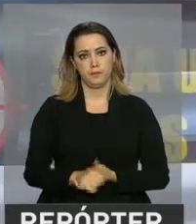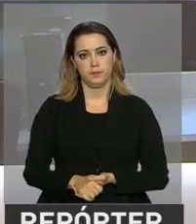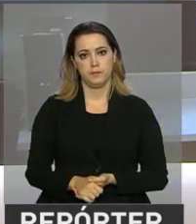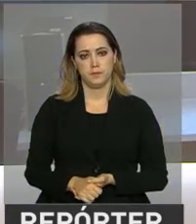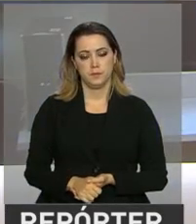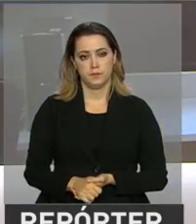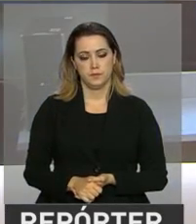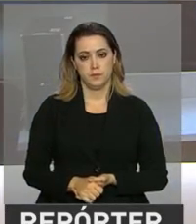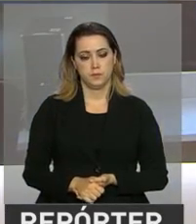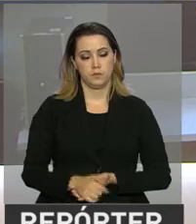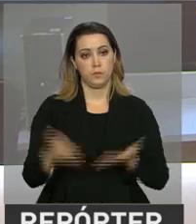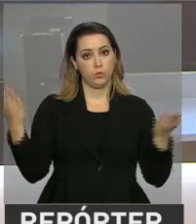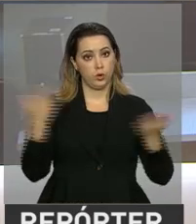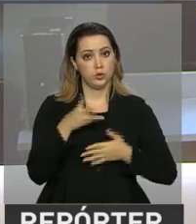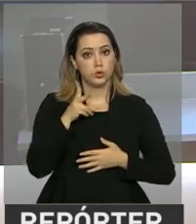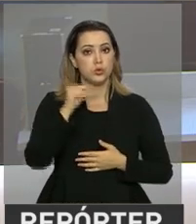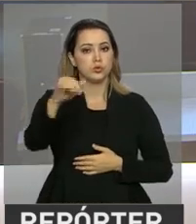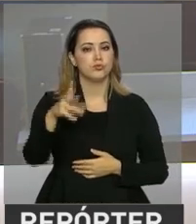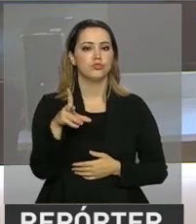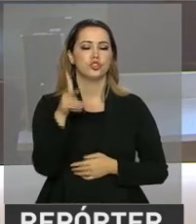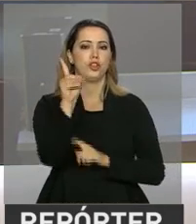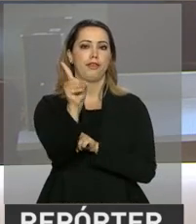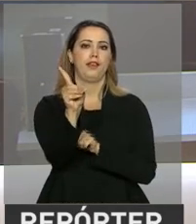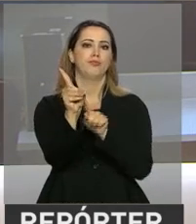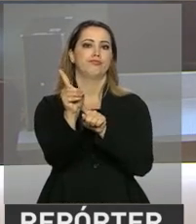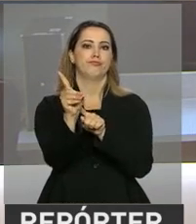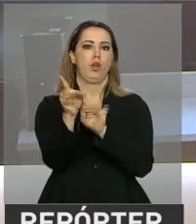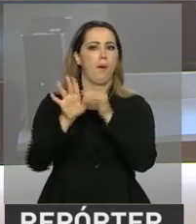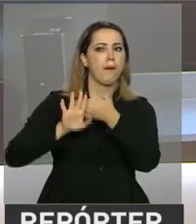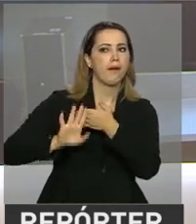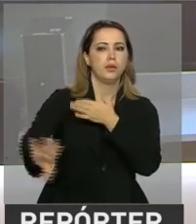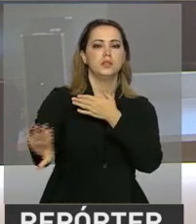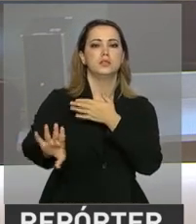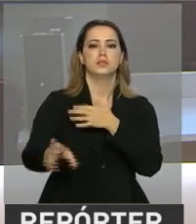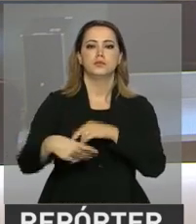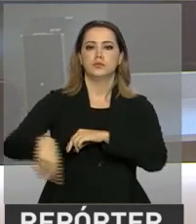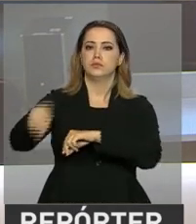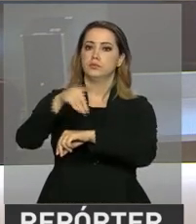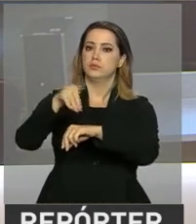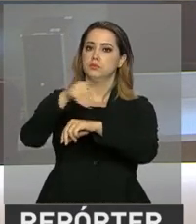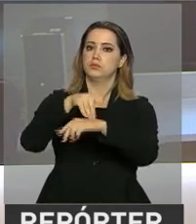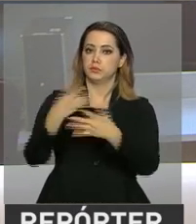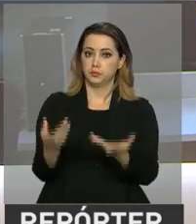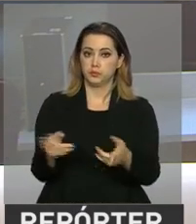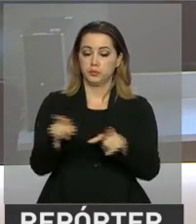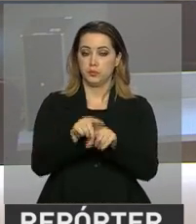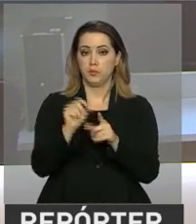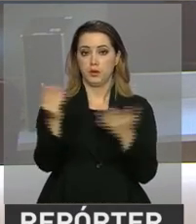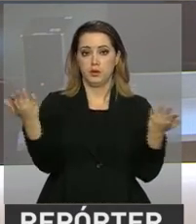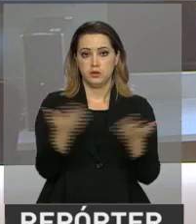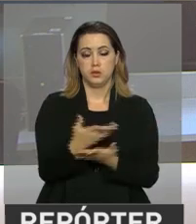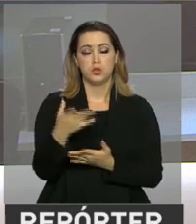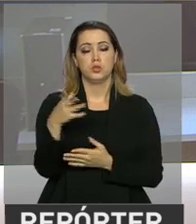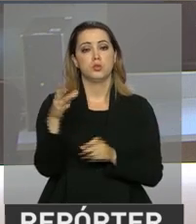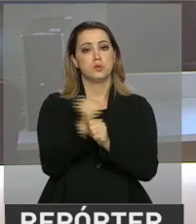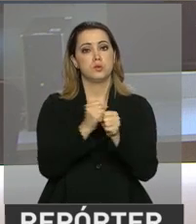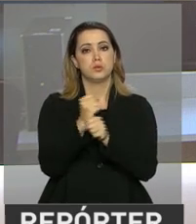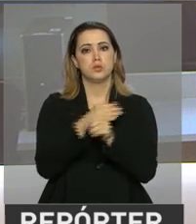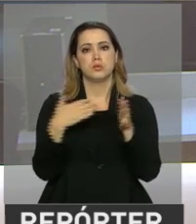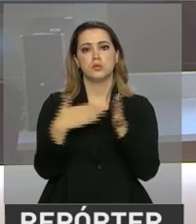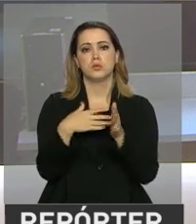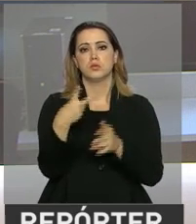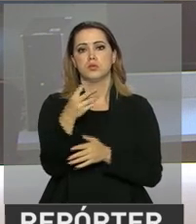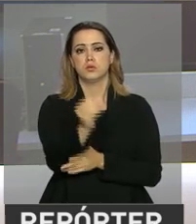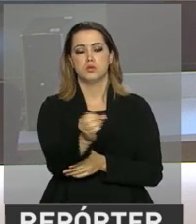o dia d de combate à dengue números preocupantes este ano até 28 de novembro minas gerais registrou cerca de